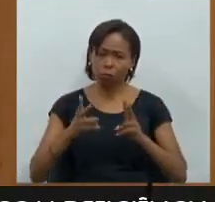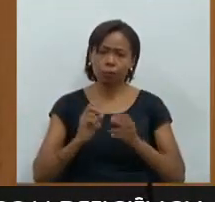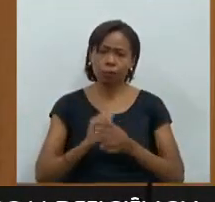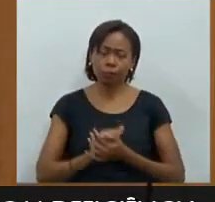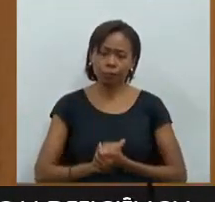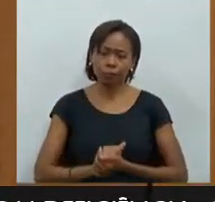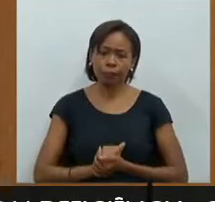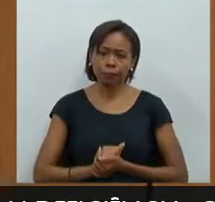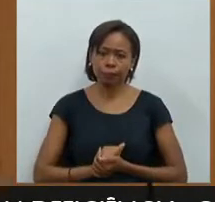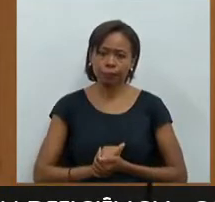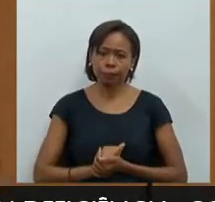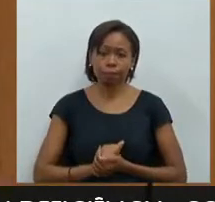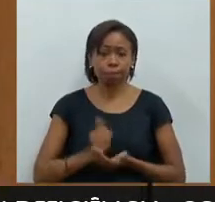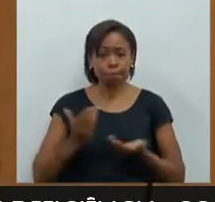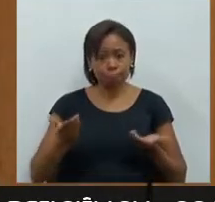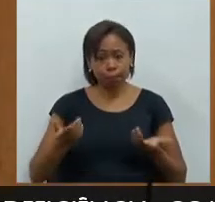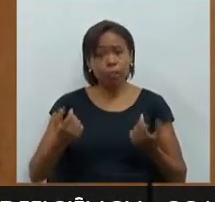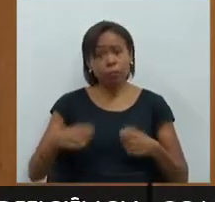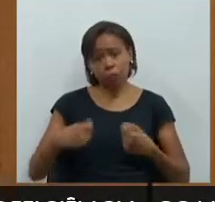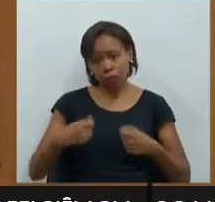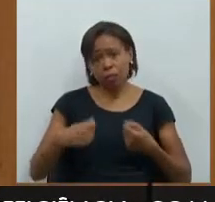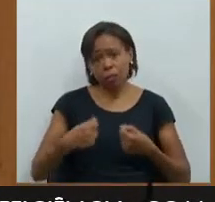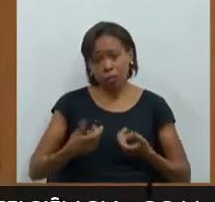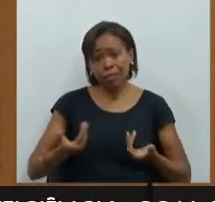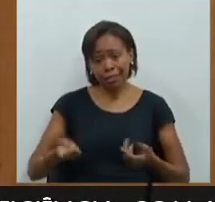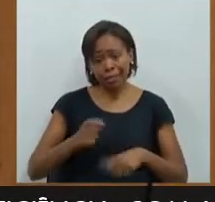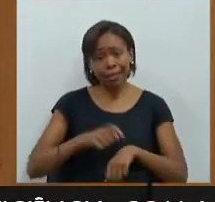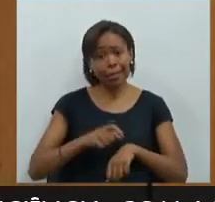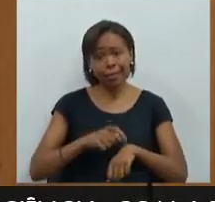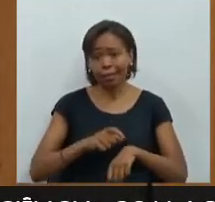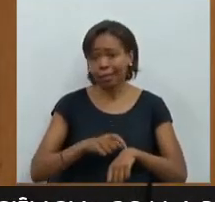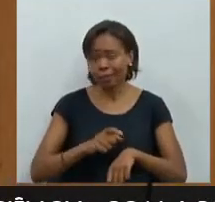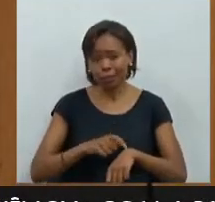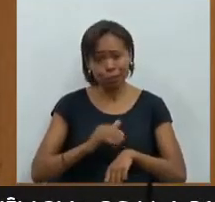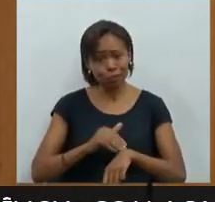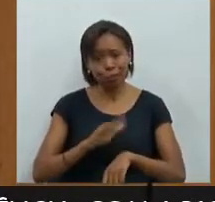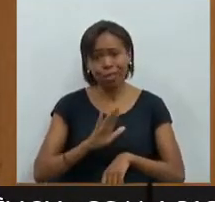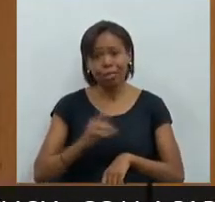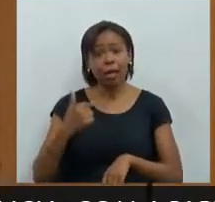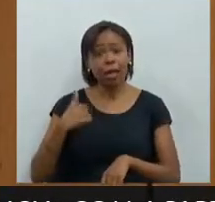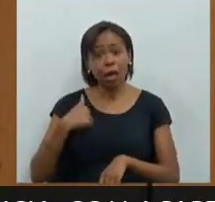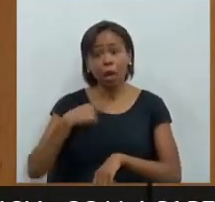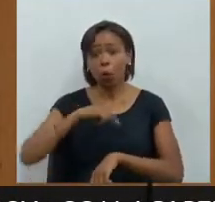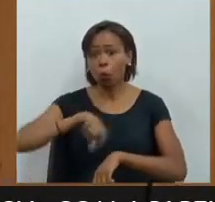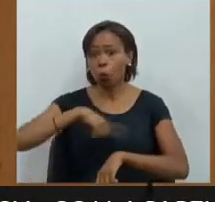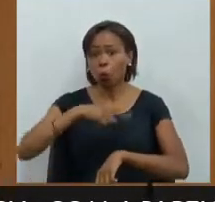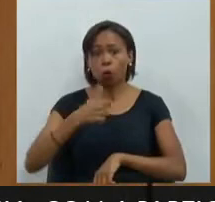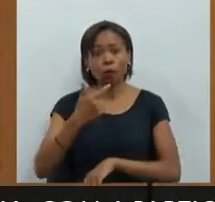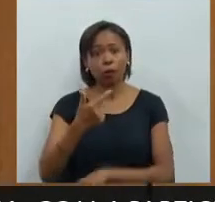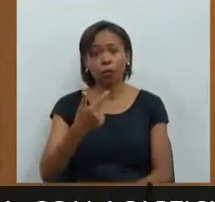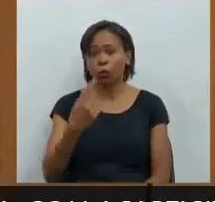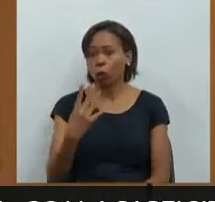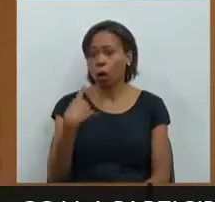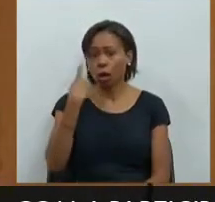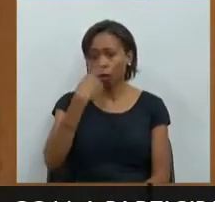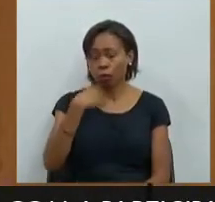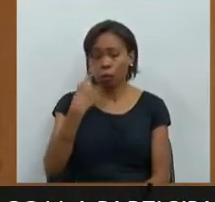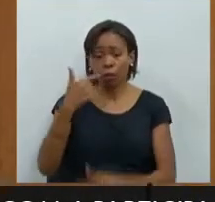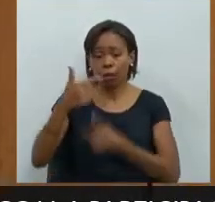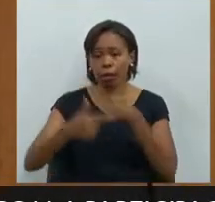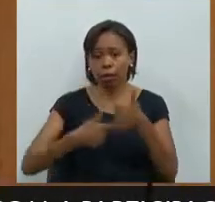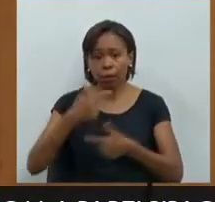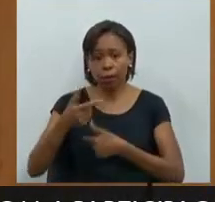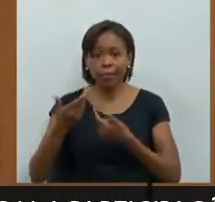Então, a gente precisa ter tempo. E eu tenho trabalhado quase que 24 horas, porque eu chego em casa, aí que eu vou